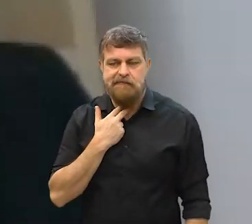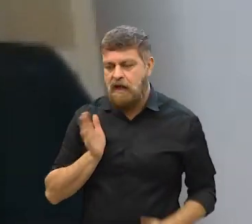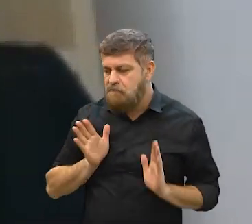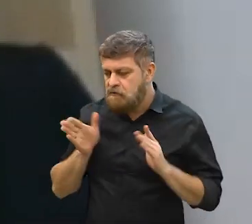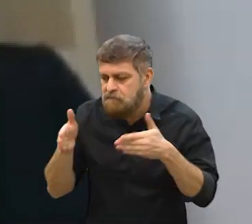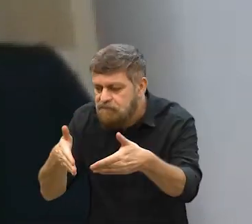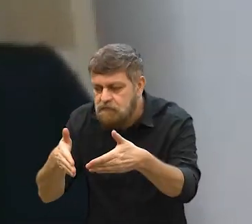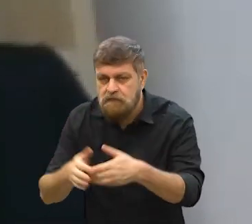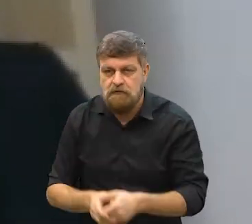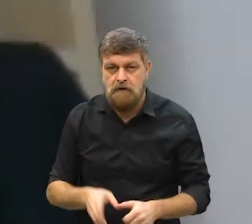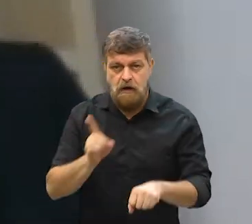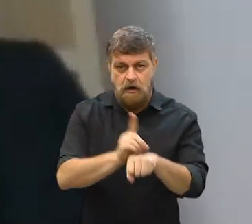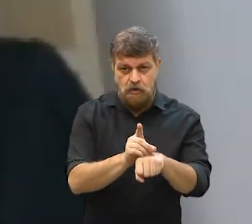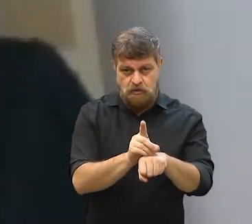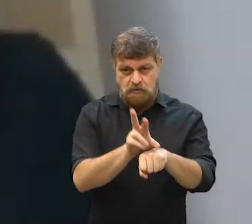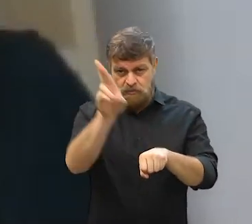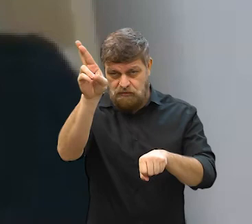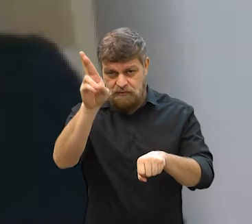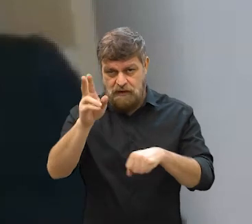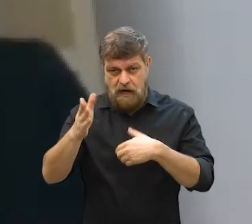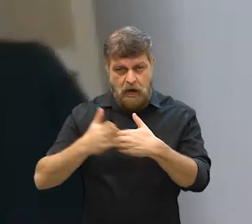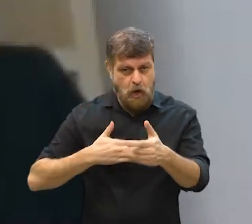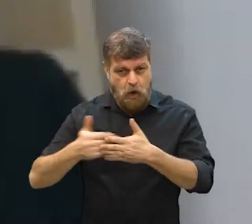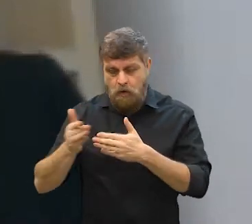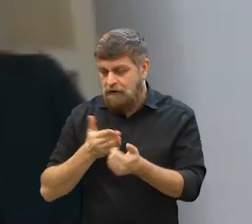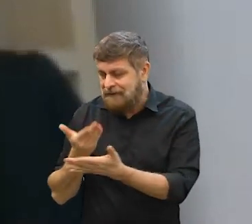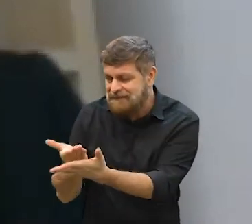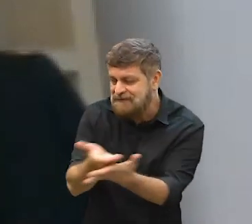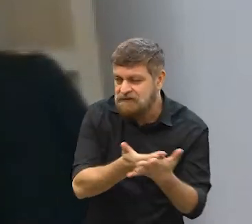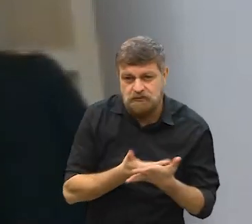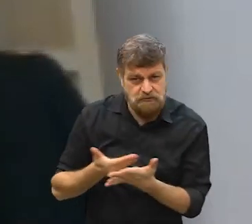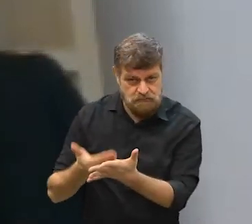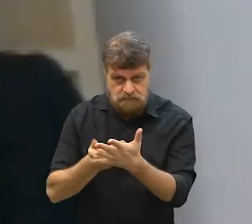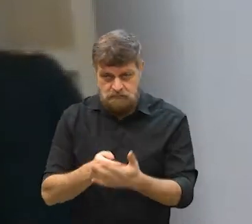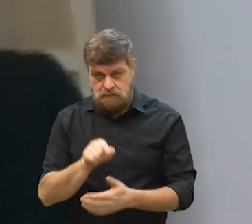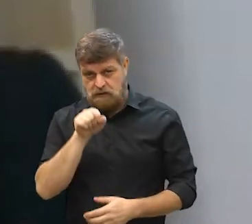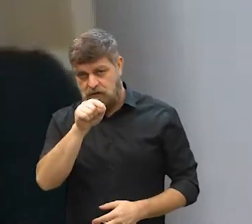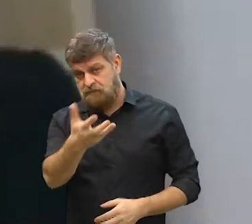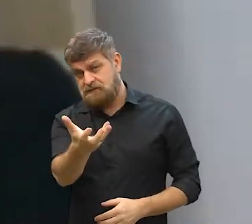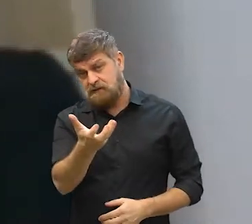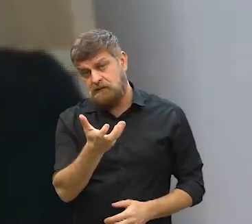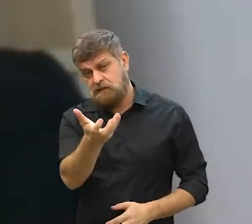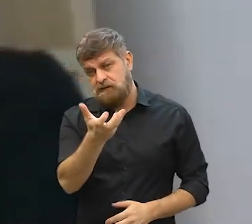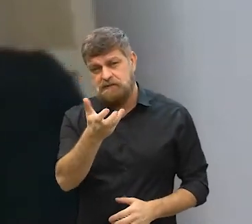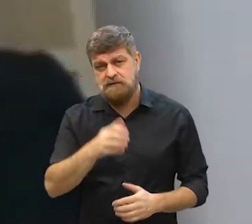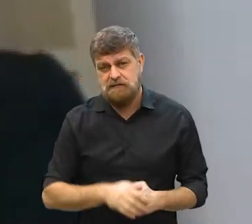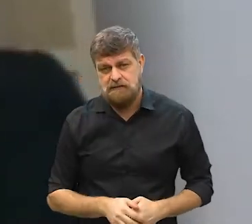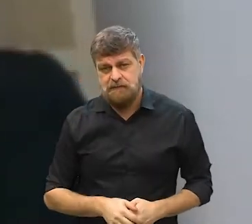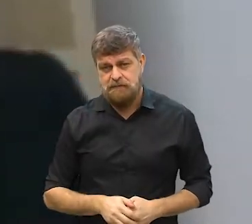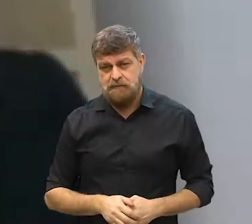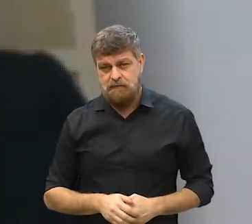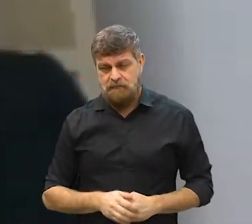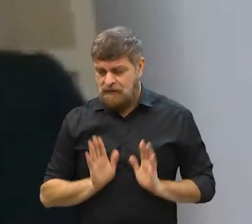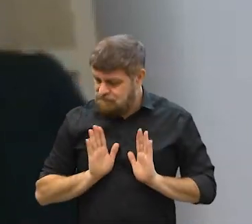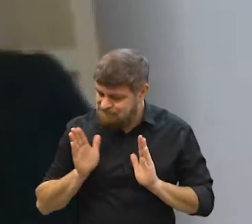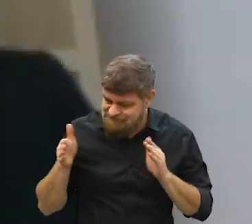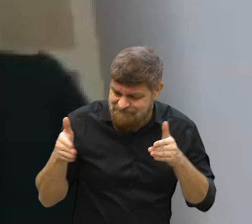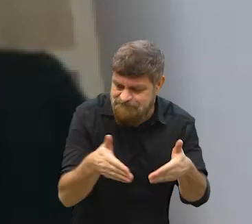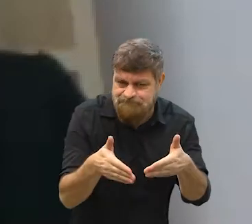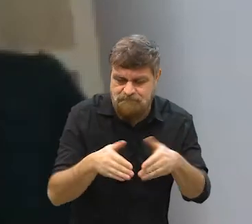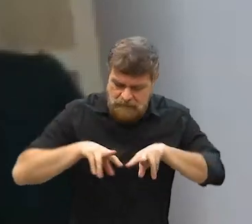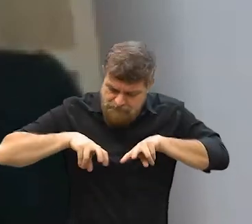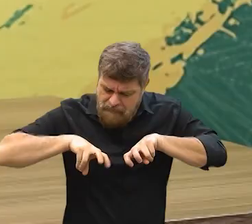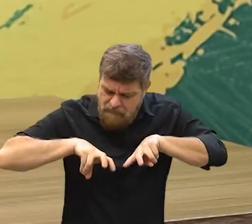dedicar. E doutorado, e qualquer estudo que seja, se você quiser cair de cabeça nele, você precisa